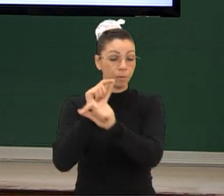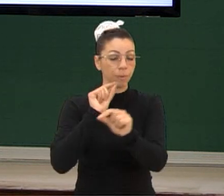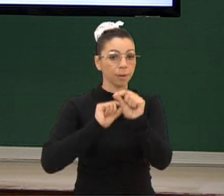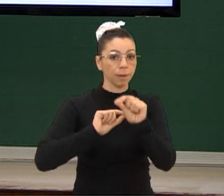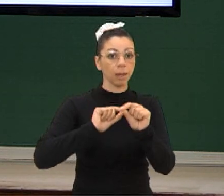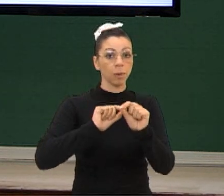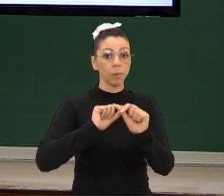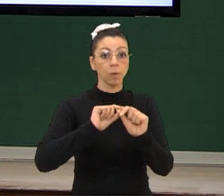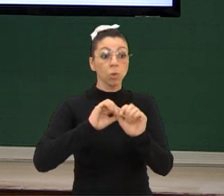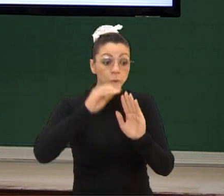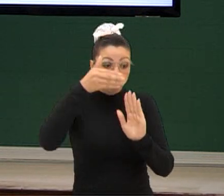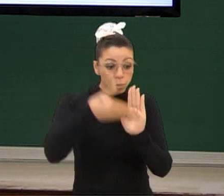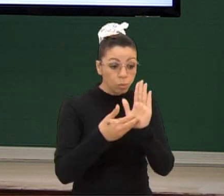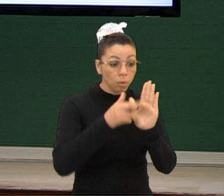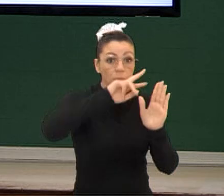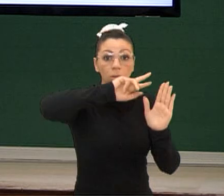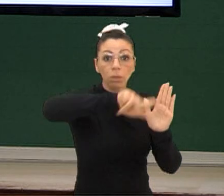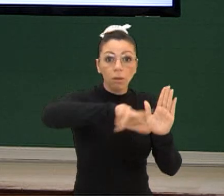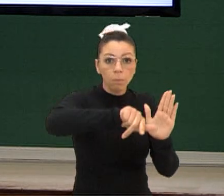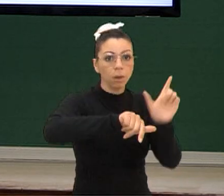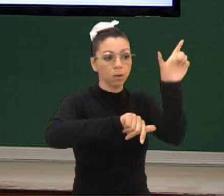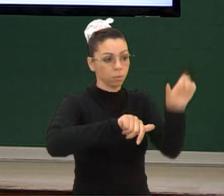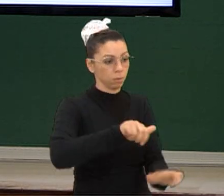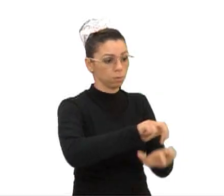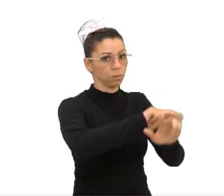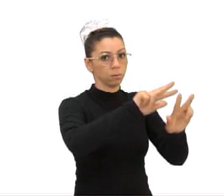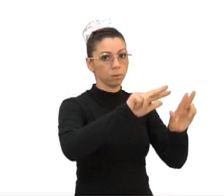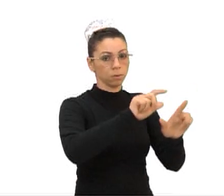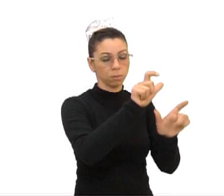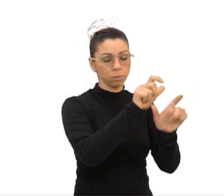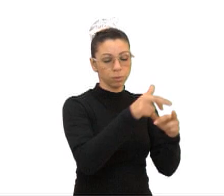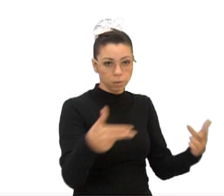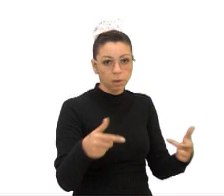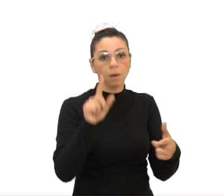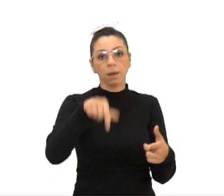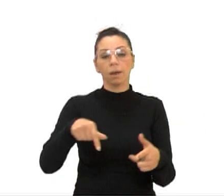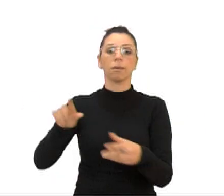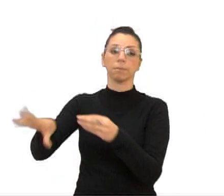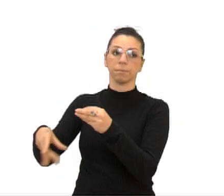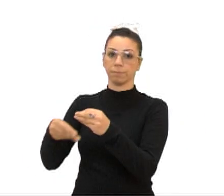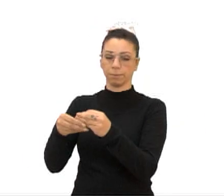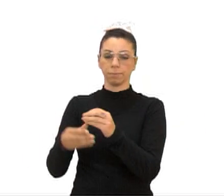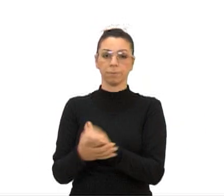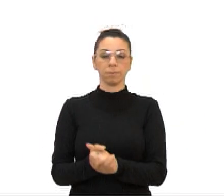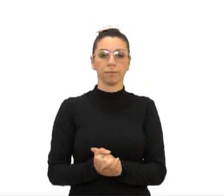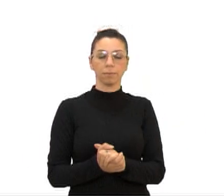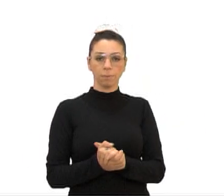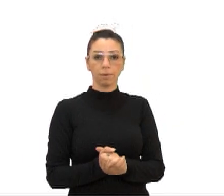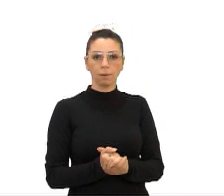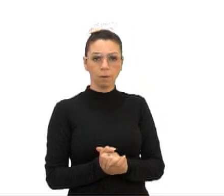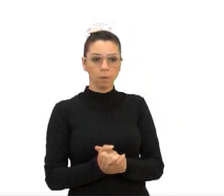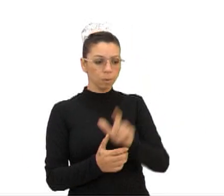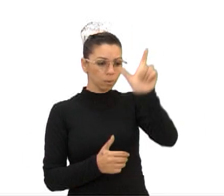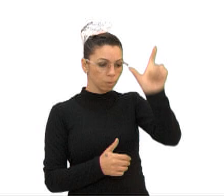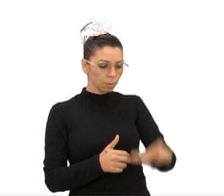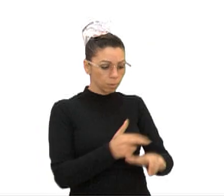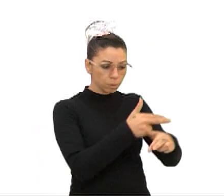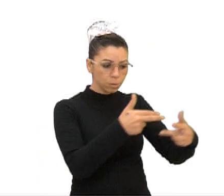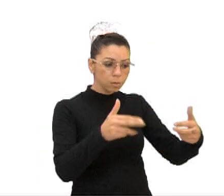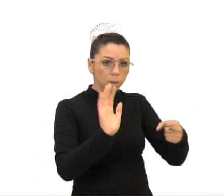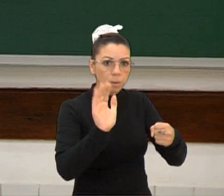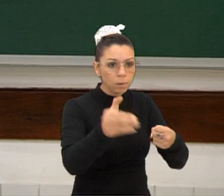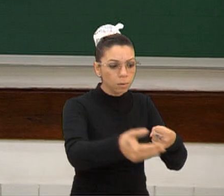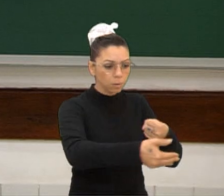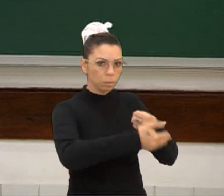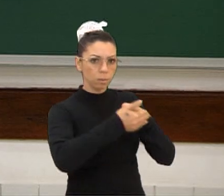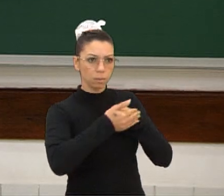for sujeito vai ser quem? Vai ser o predicado. Olha só, o sujeito é desinencial. Lembram desinencial?